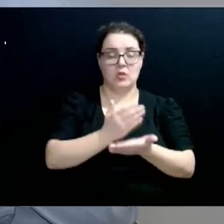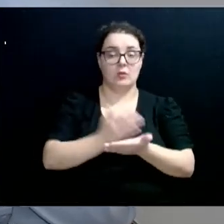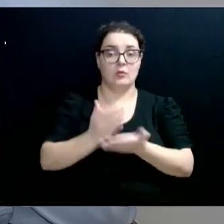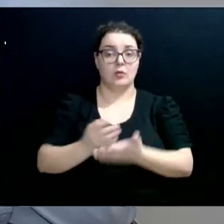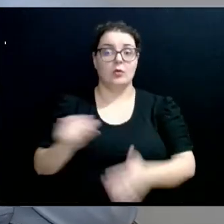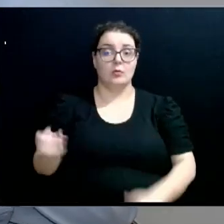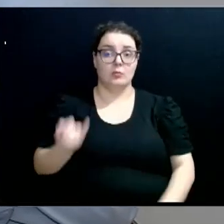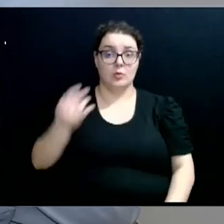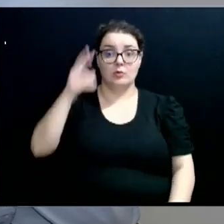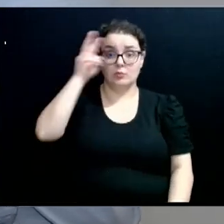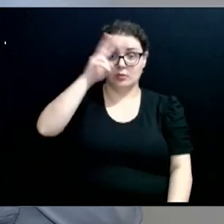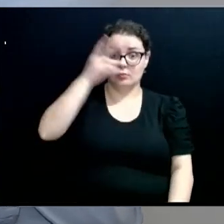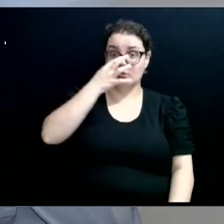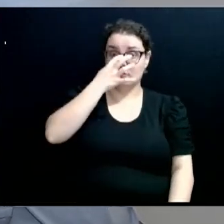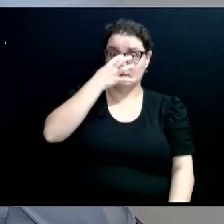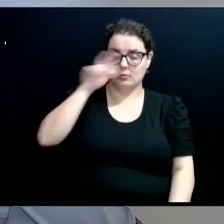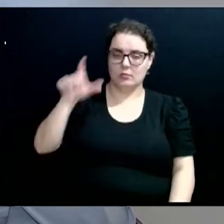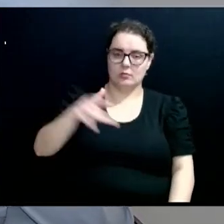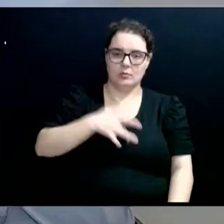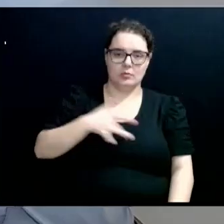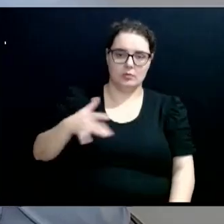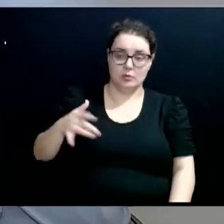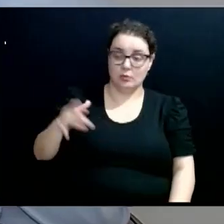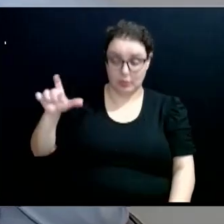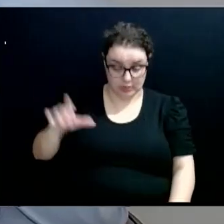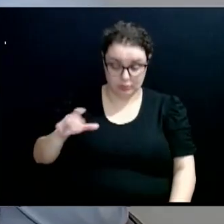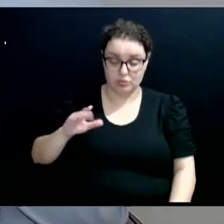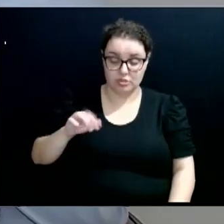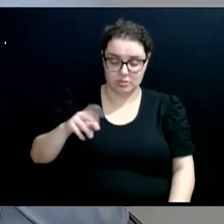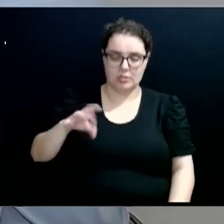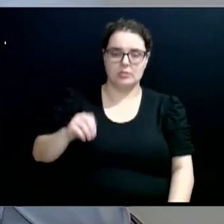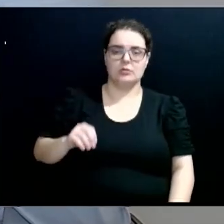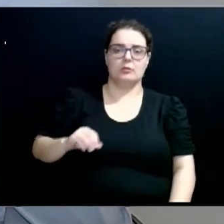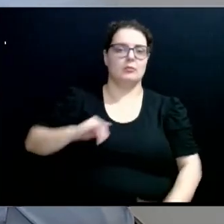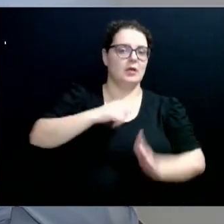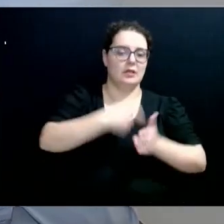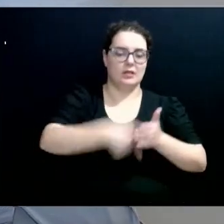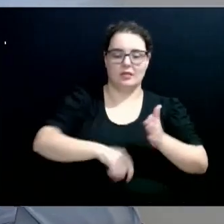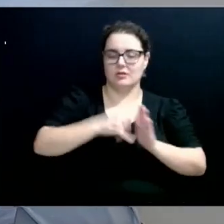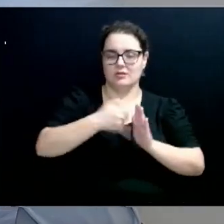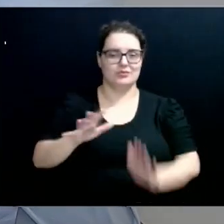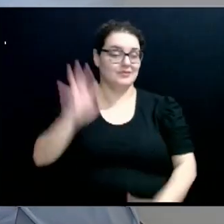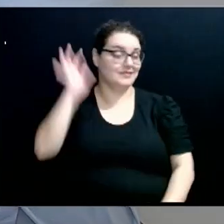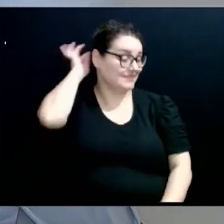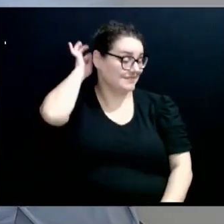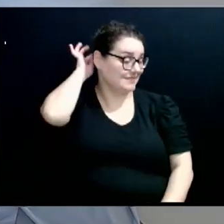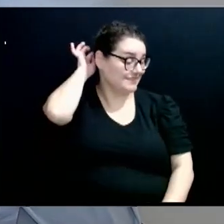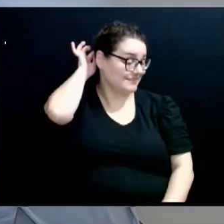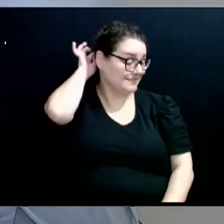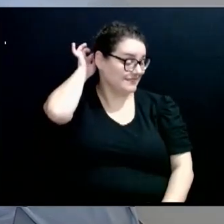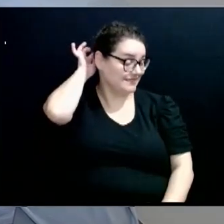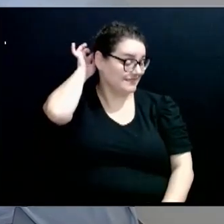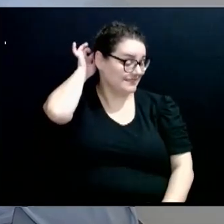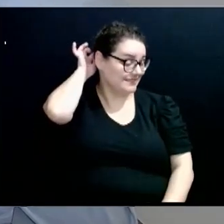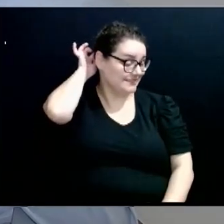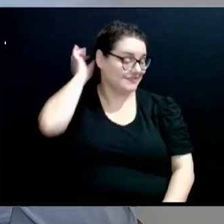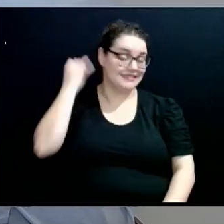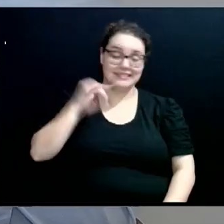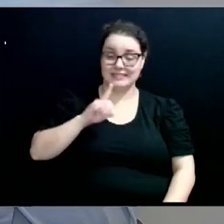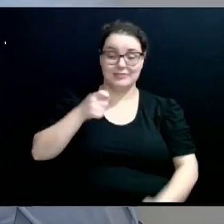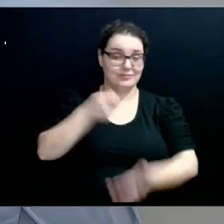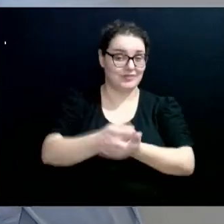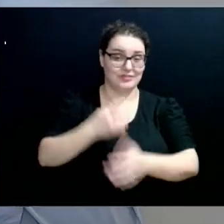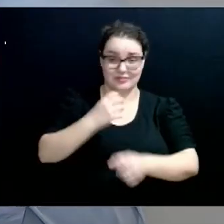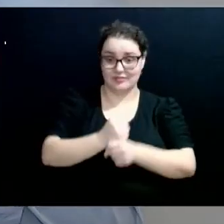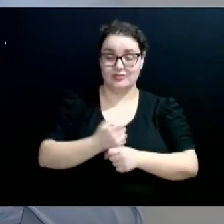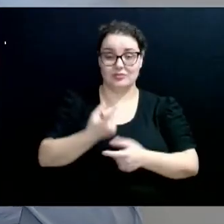seja parcelado. O importante é a gente lembrar que o cartão de crédito tem uma taxa de juros altíssima. E se você não paga ele de maneira integral, é óbvio que